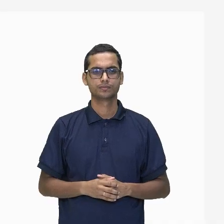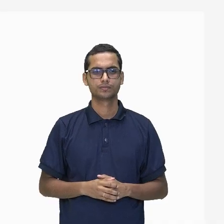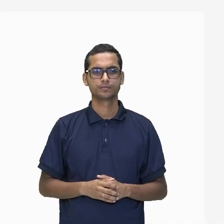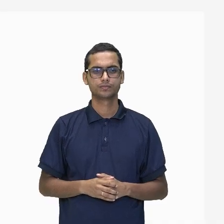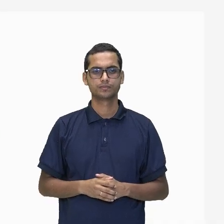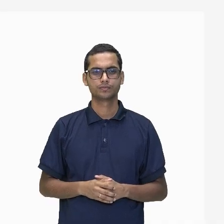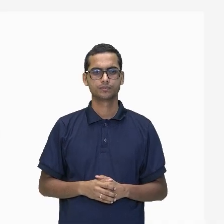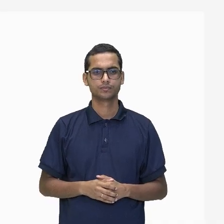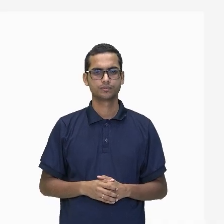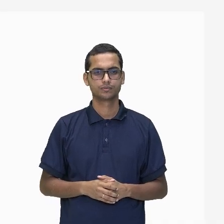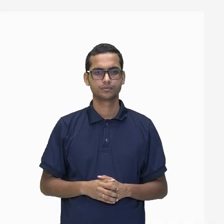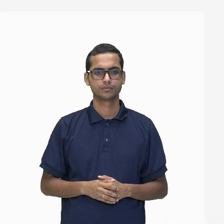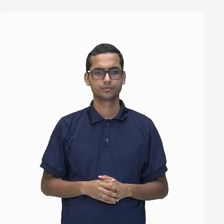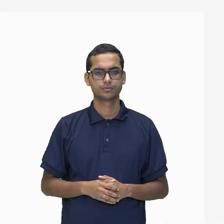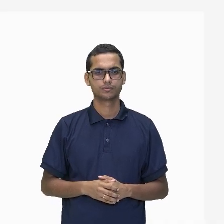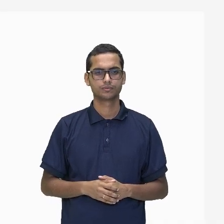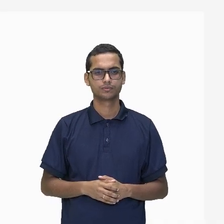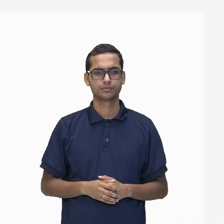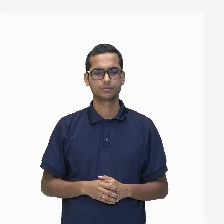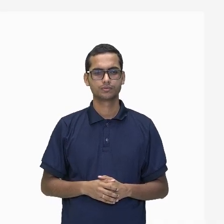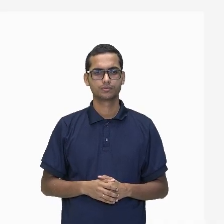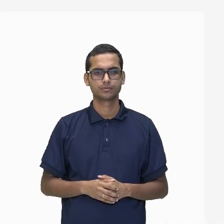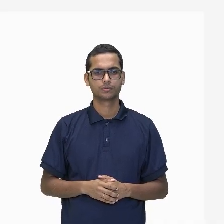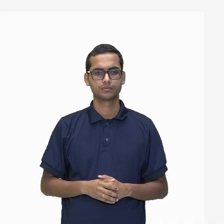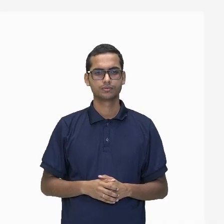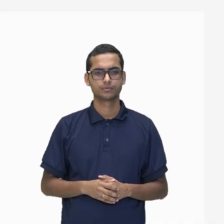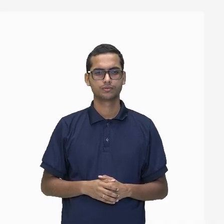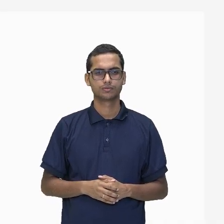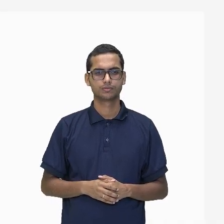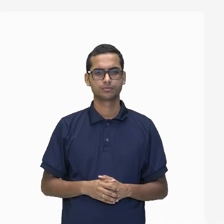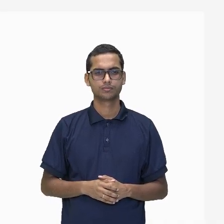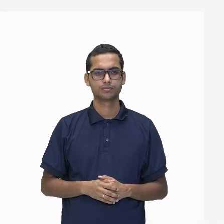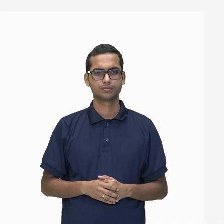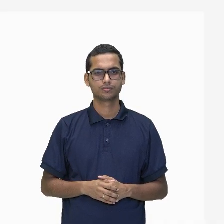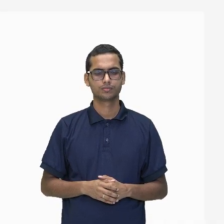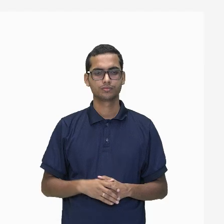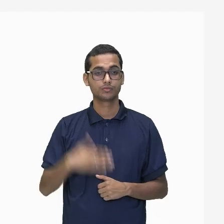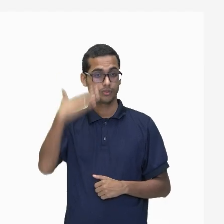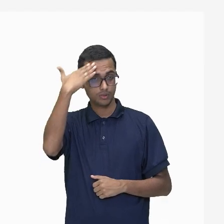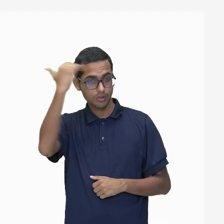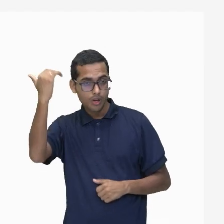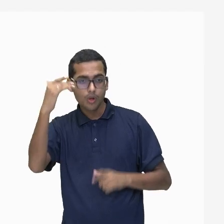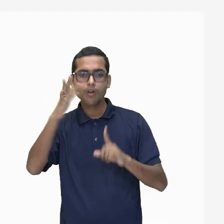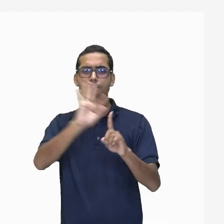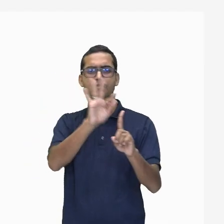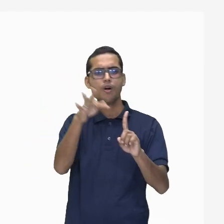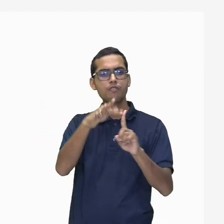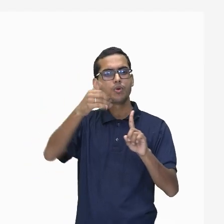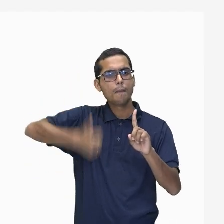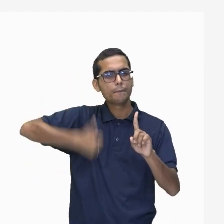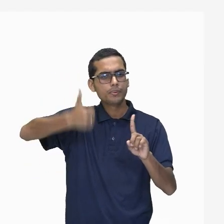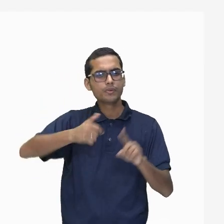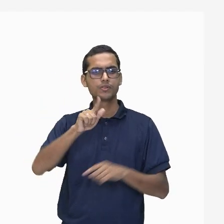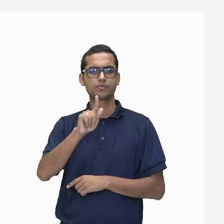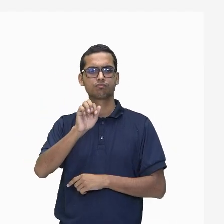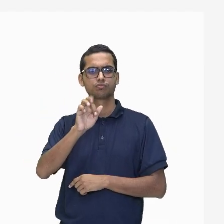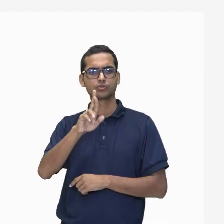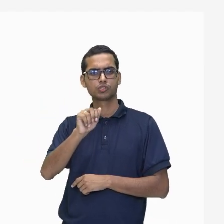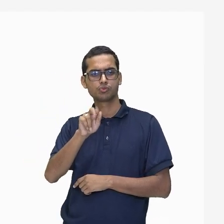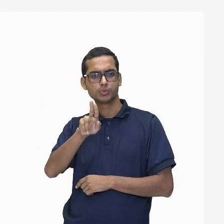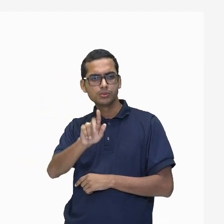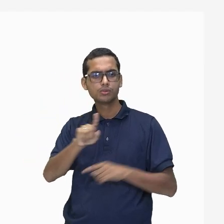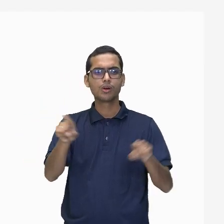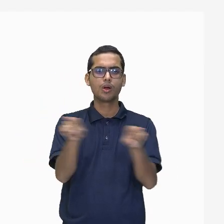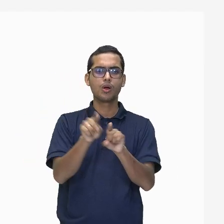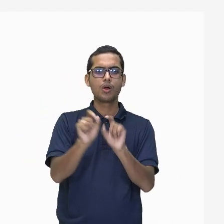ali, ó, pelo cantinho, a definição. O que é uma função afim? Também conhecida como função do primeiro grau, é